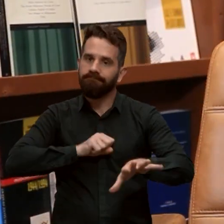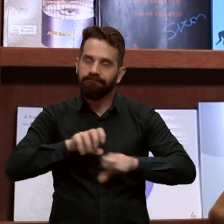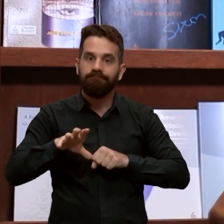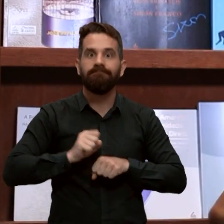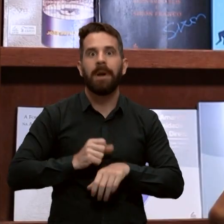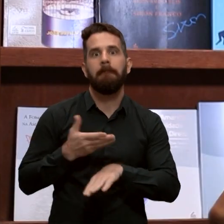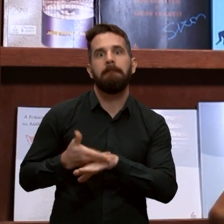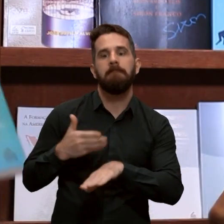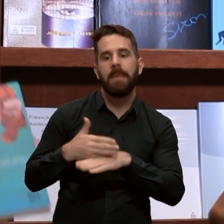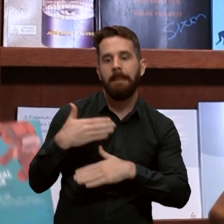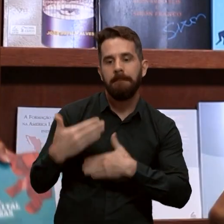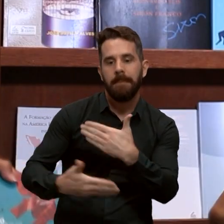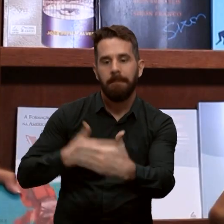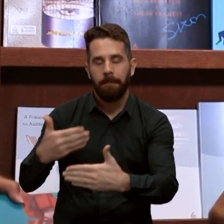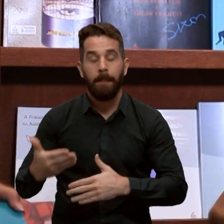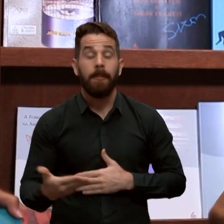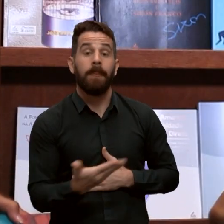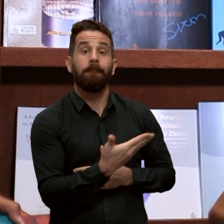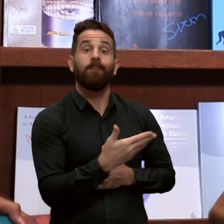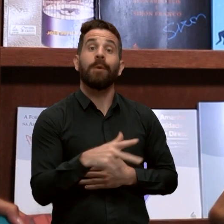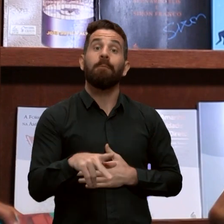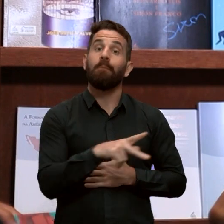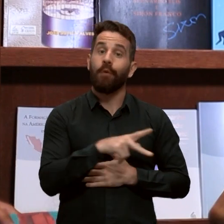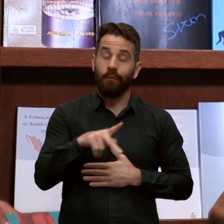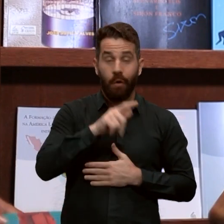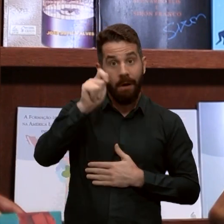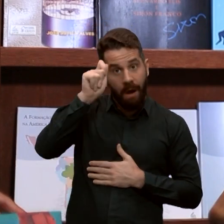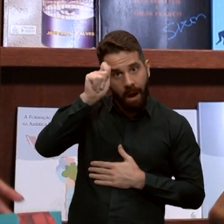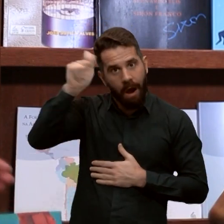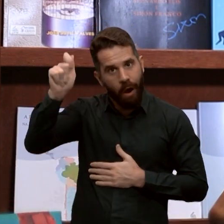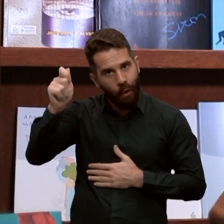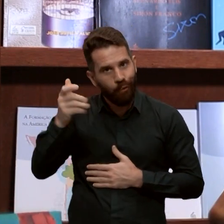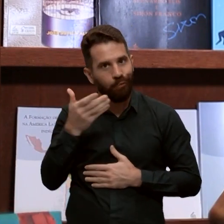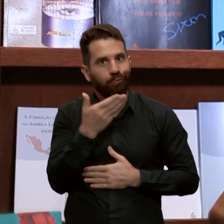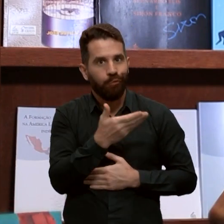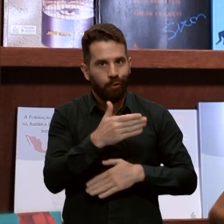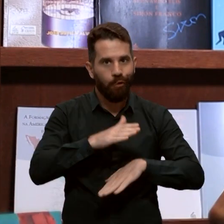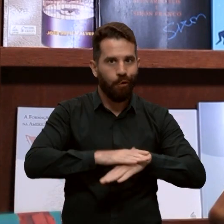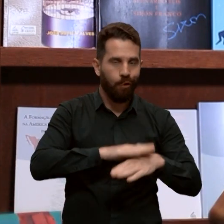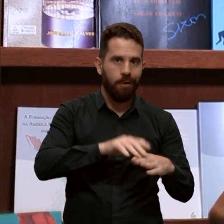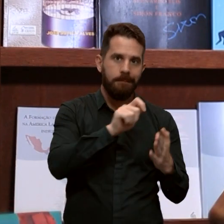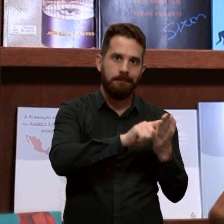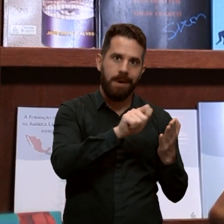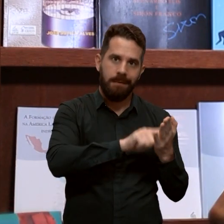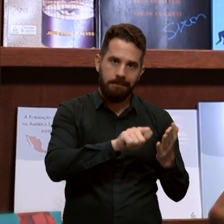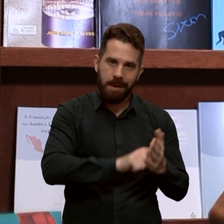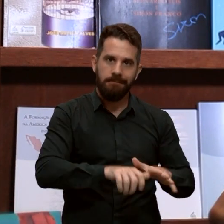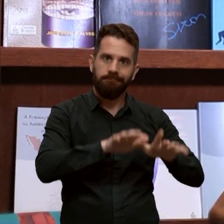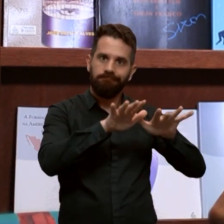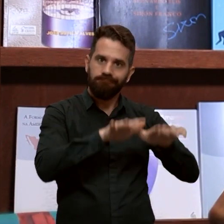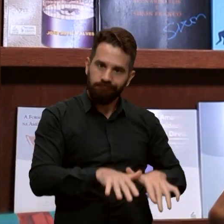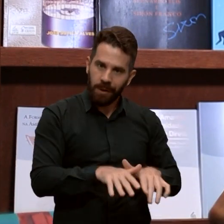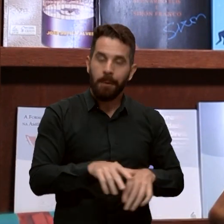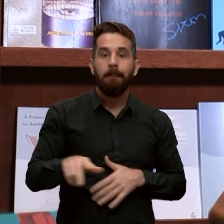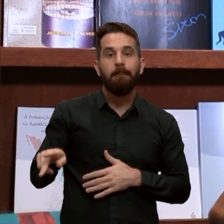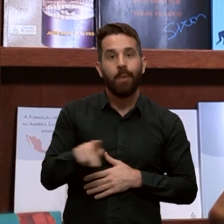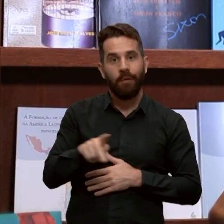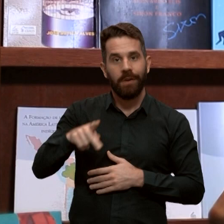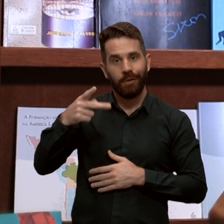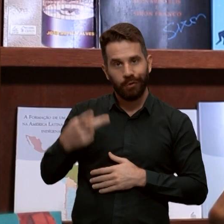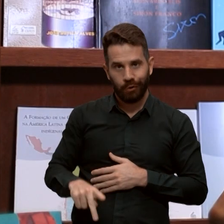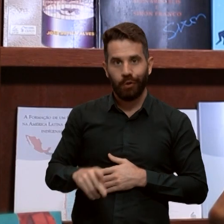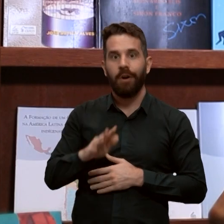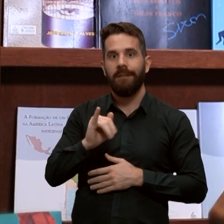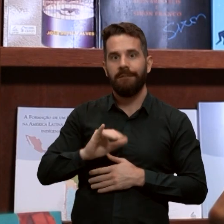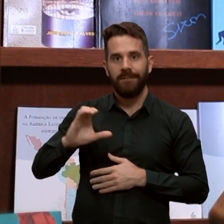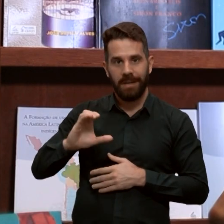autora dele, que é a Andréia Pereira. Ela também é professora da Faculdade de Informação e Comunicação da UFG. E